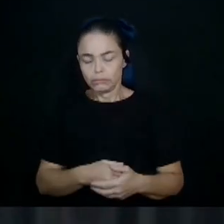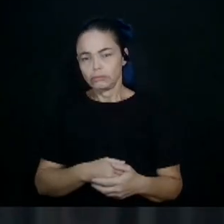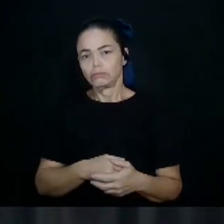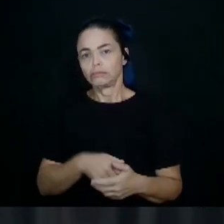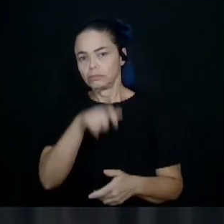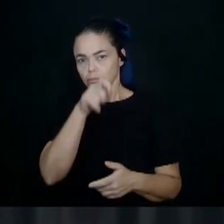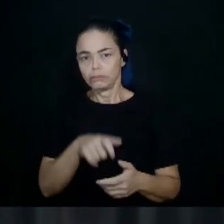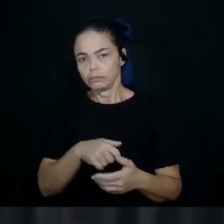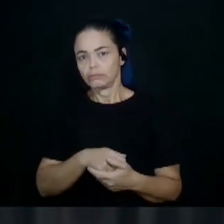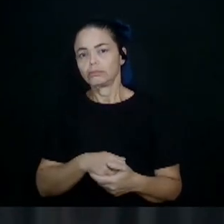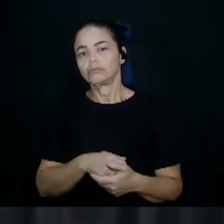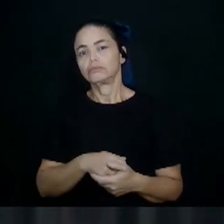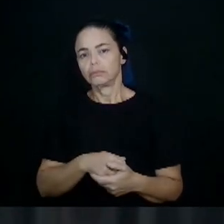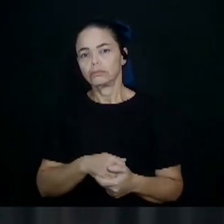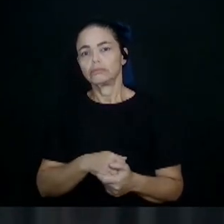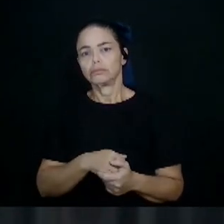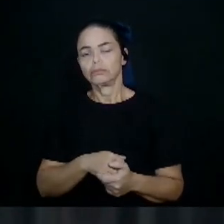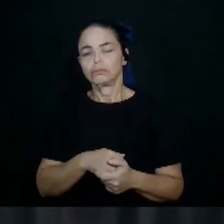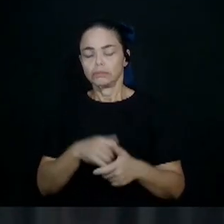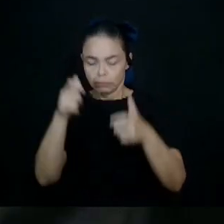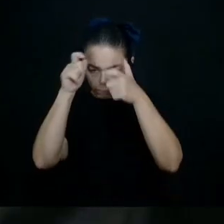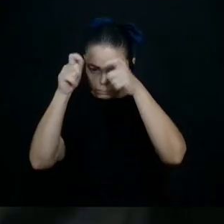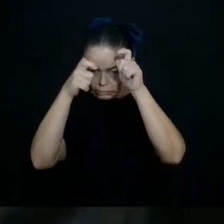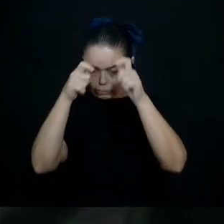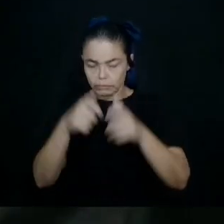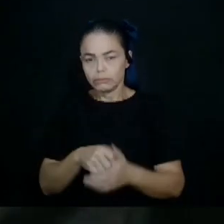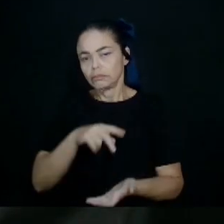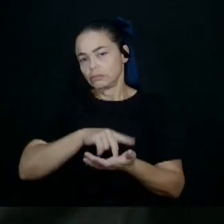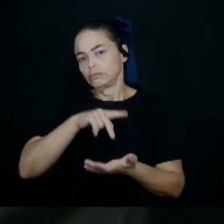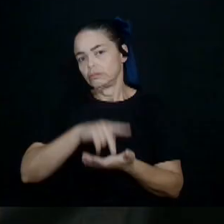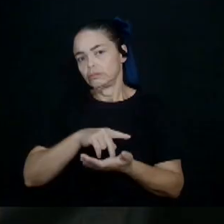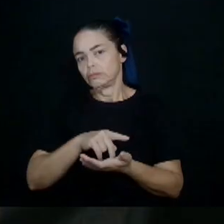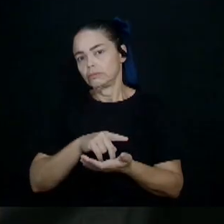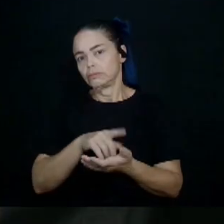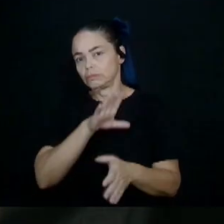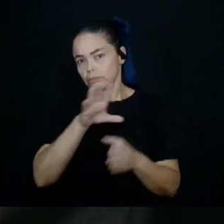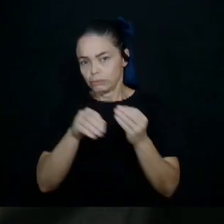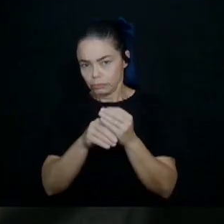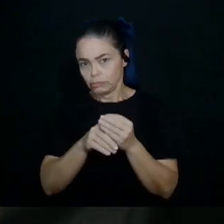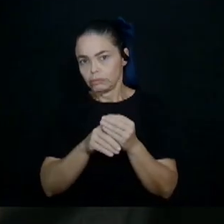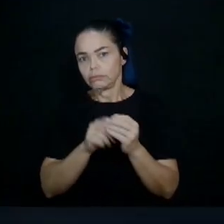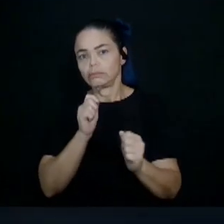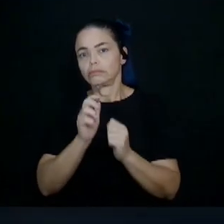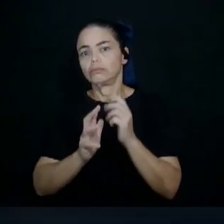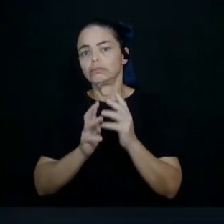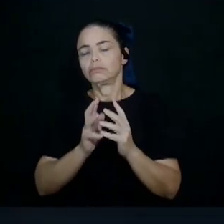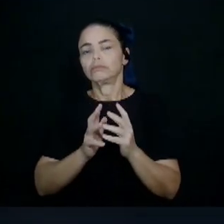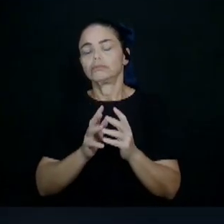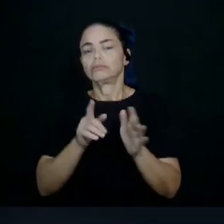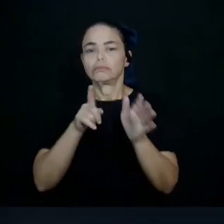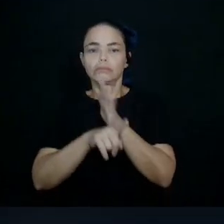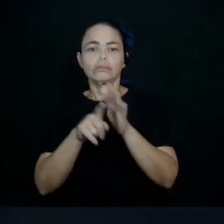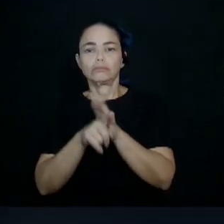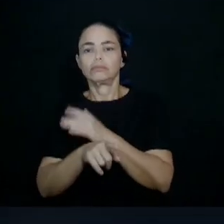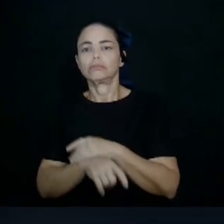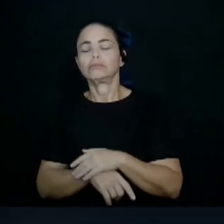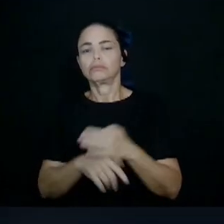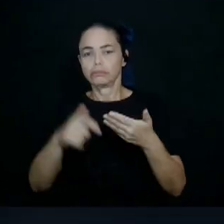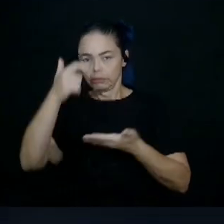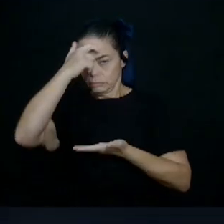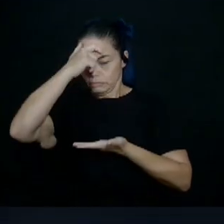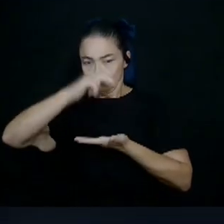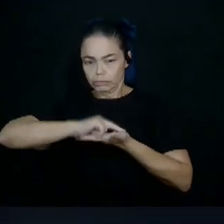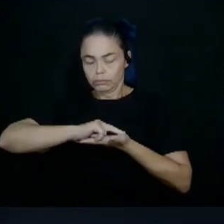já é considerado um transtorno. Exatamente. Então, para completar a sua fala, eu pergunto para a nossa psiquiatra, né, a